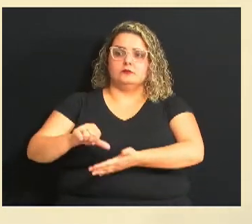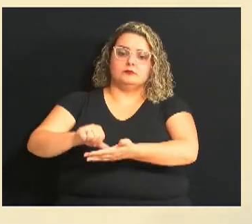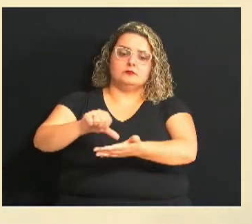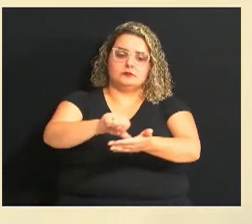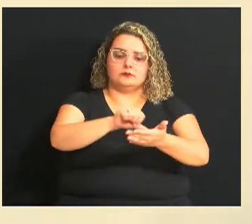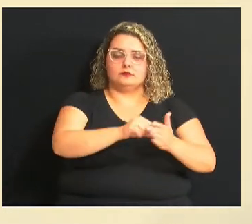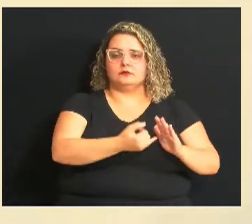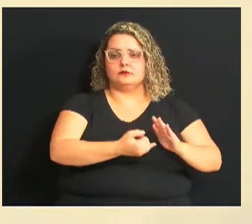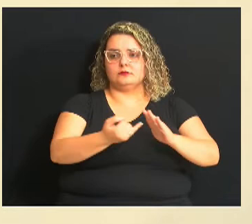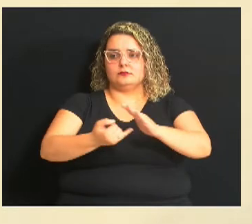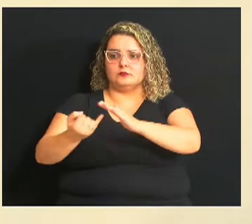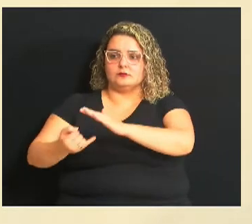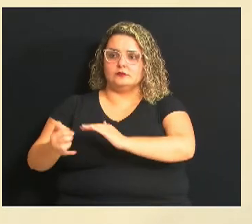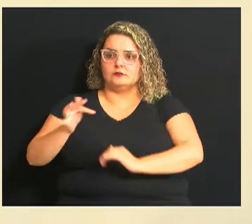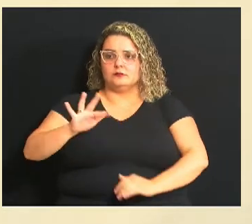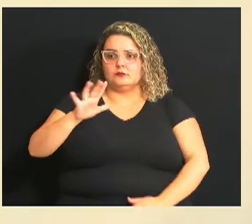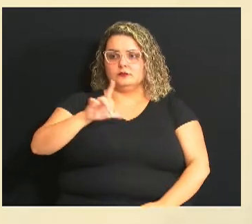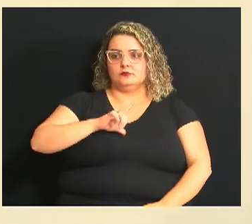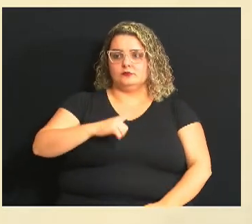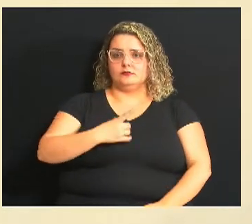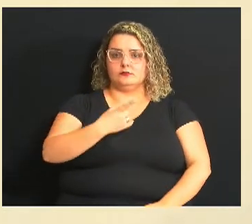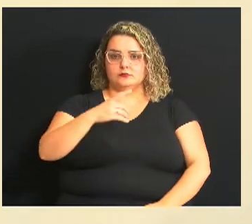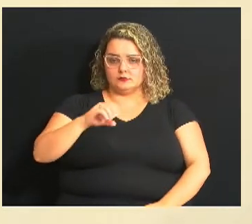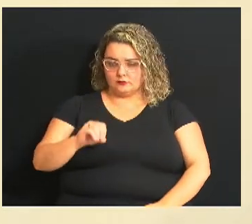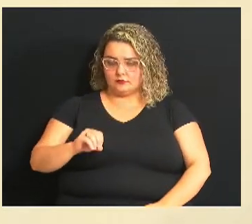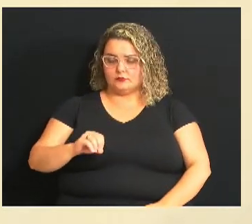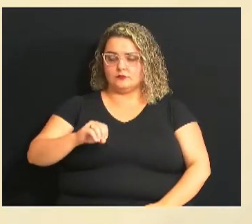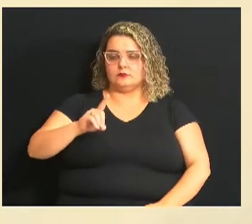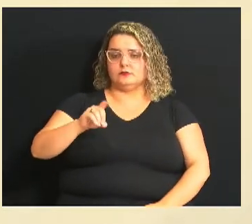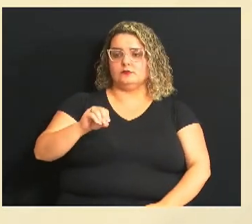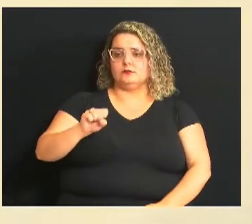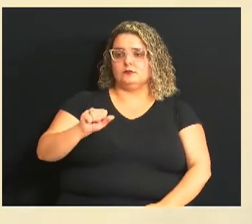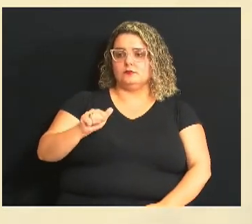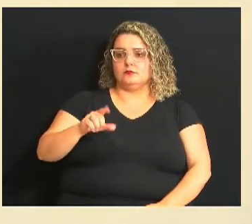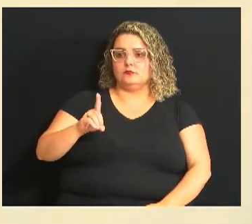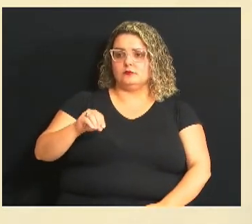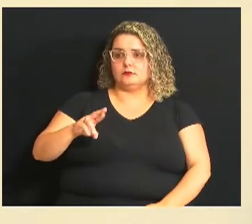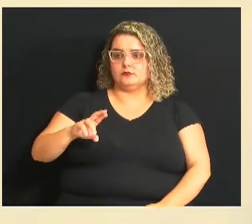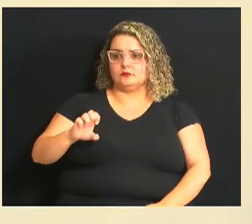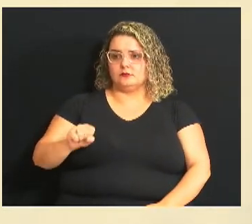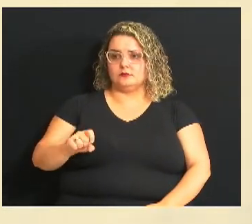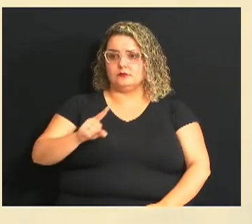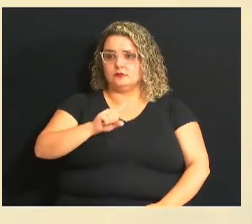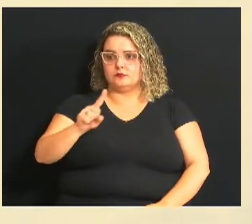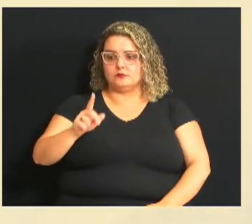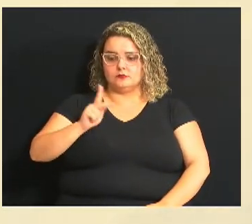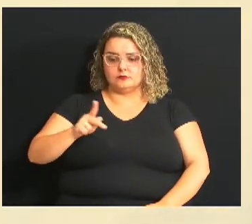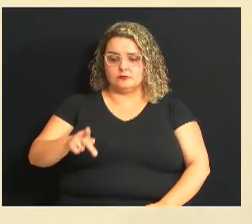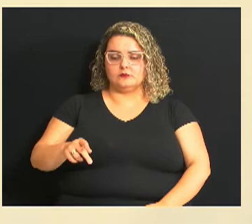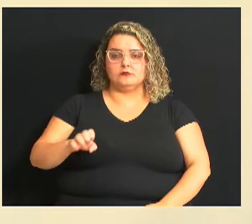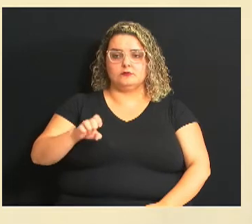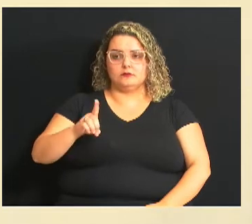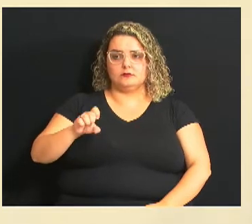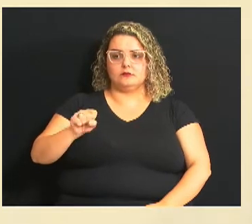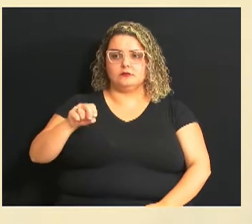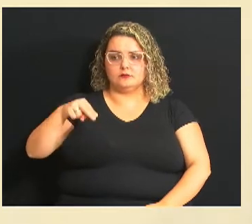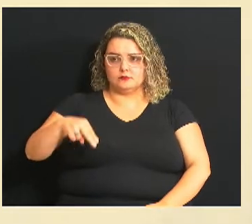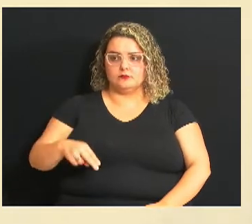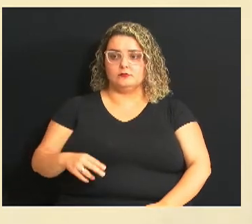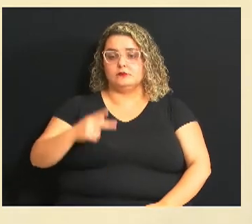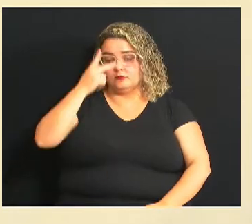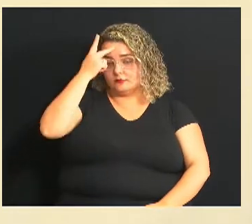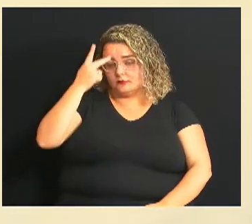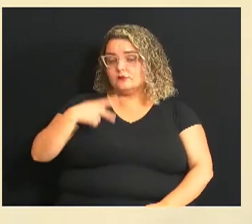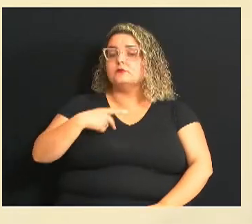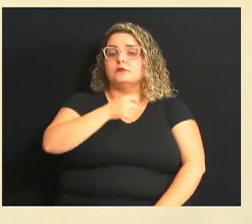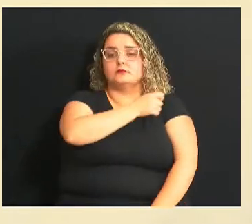nós temos pelo menos 10 dosadores, construído não pelo professor Edson, mas pelos nossos alunos.